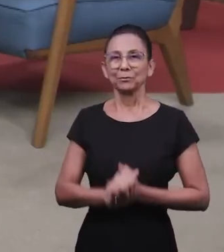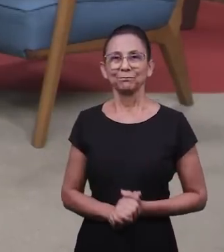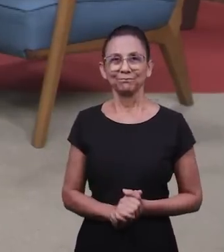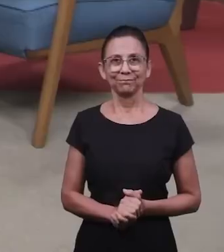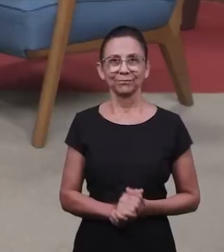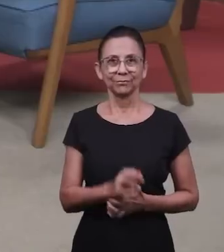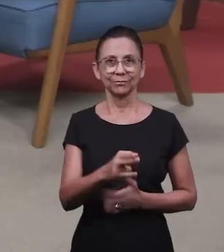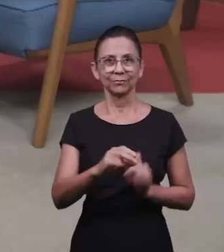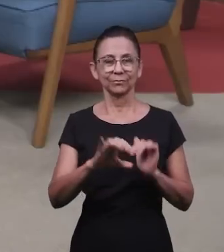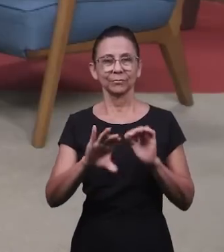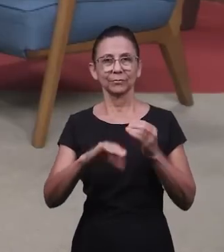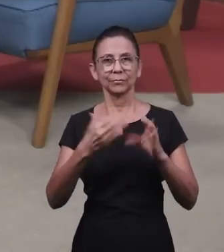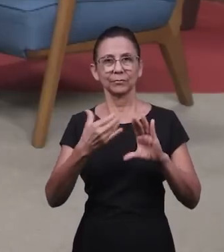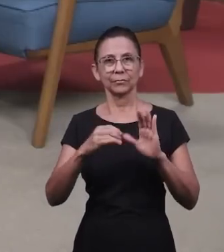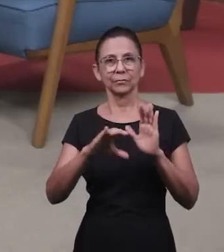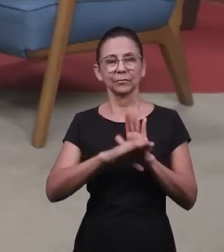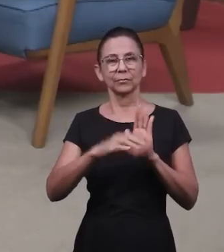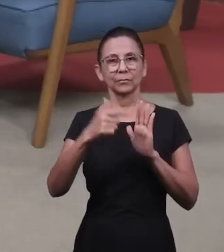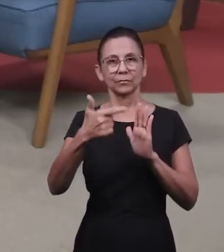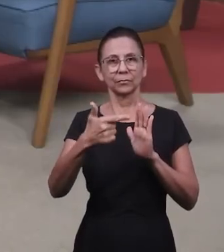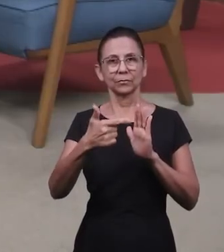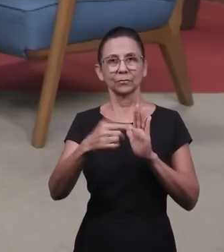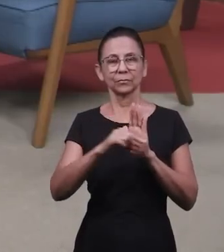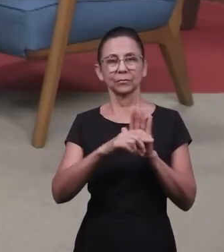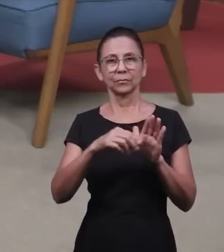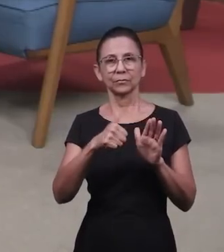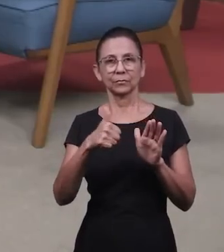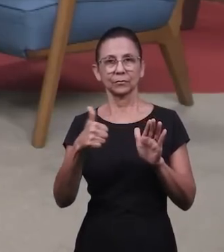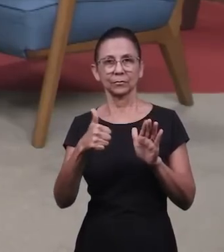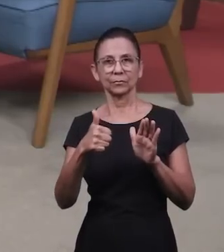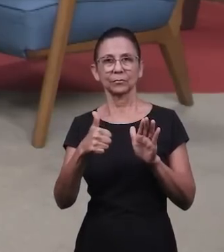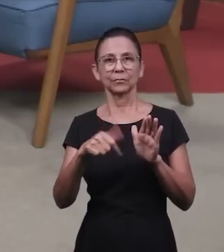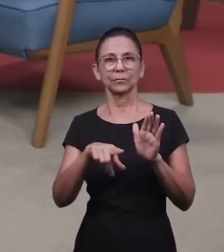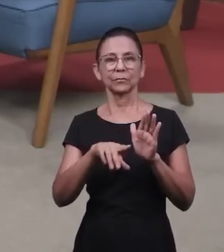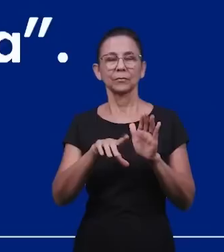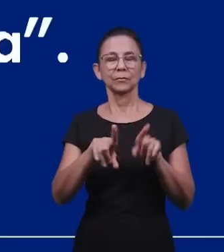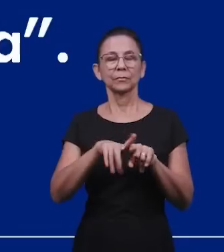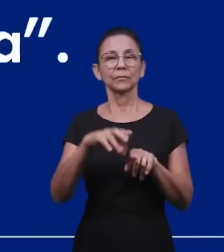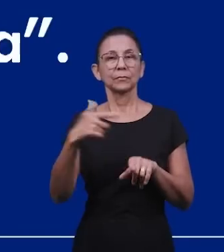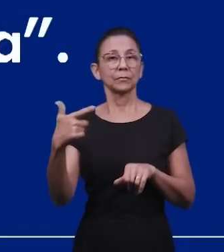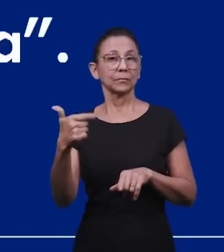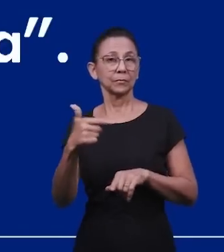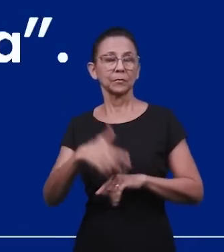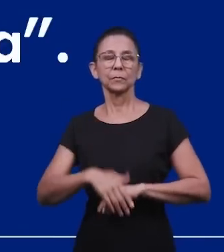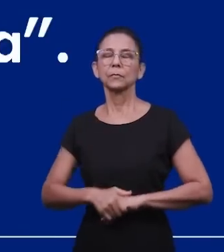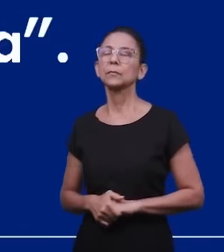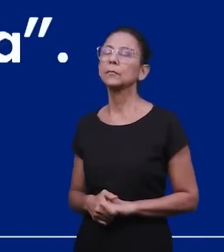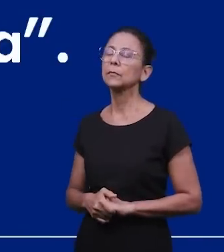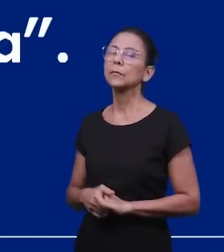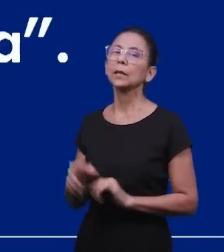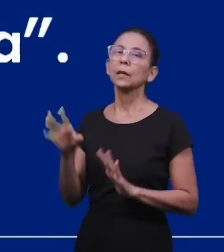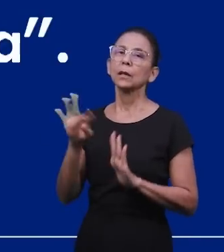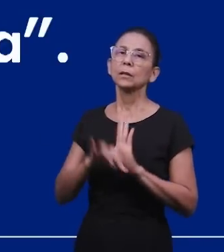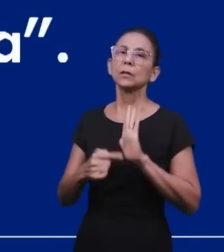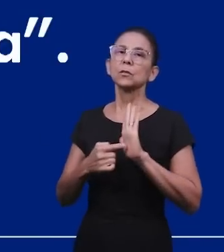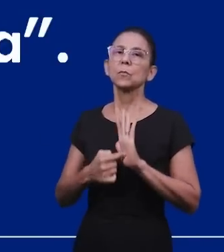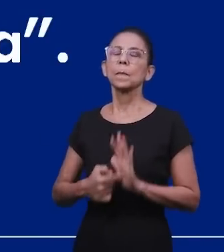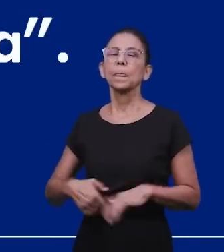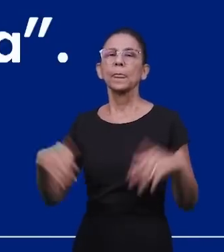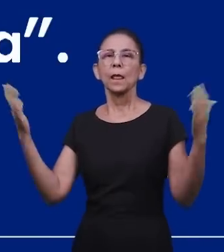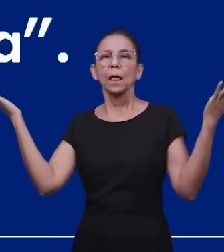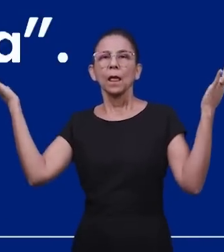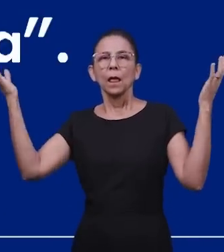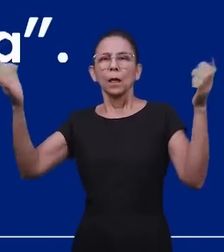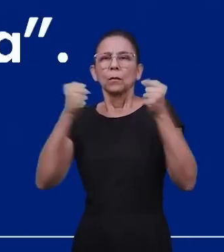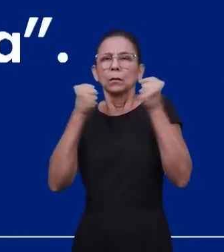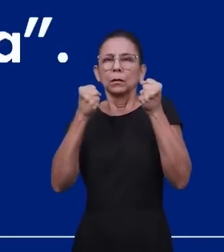vivemos. Cantares 2, versos 11 e 12, fala sobre isso, diz assim a palavra do Senhor: porque eis que passou o